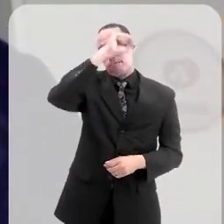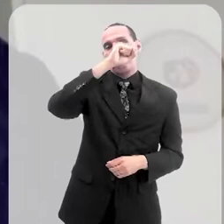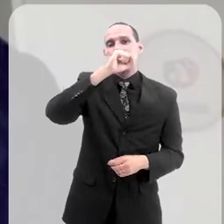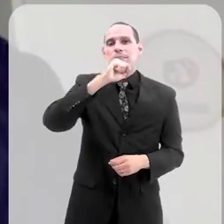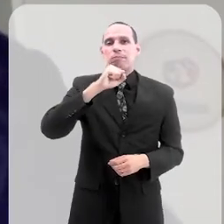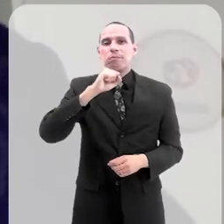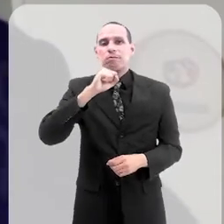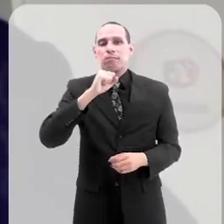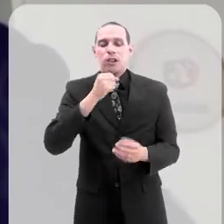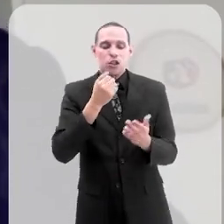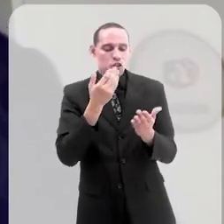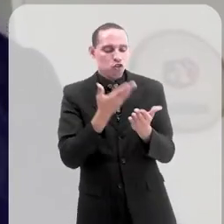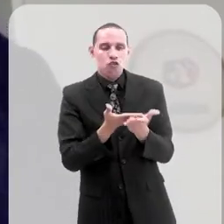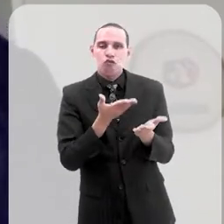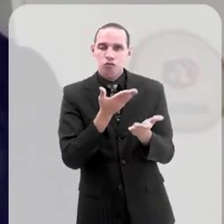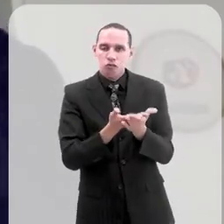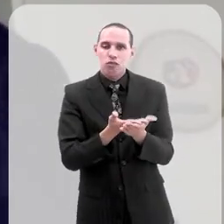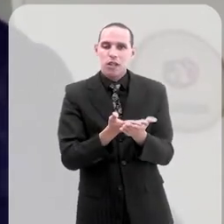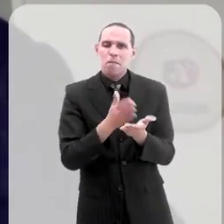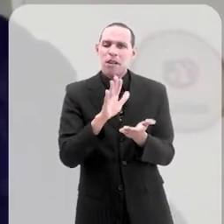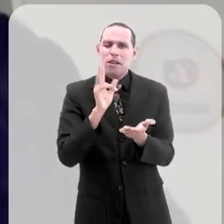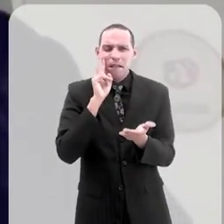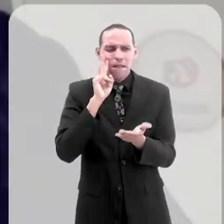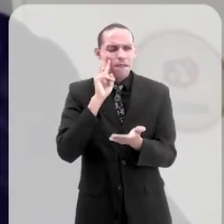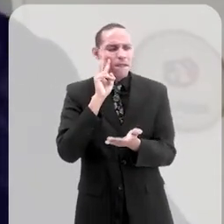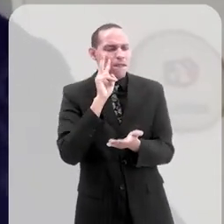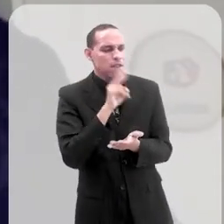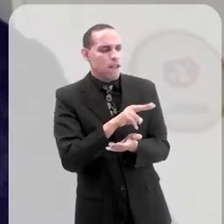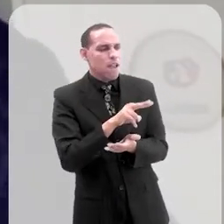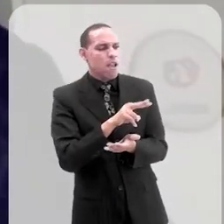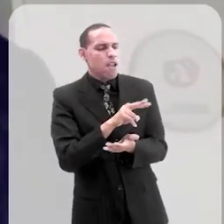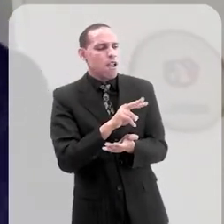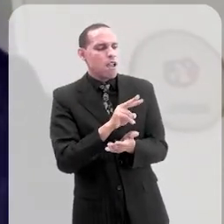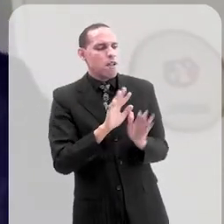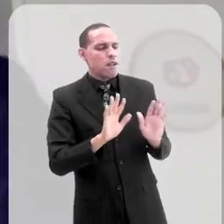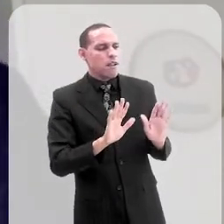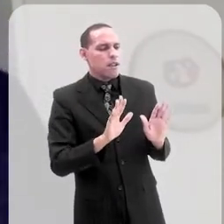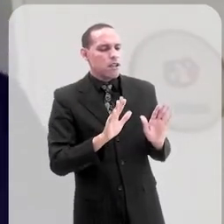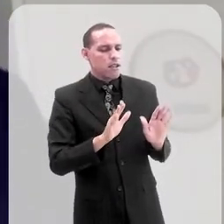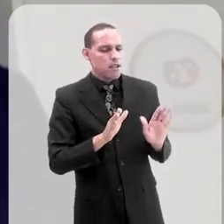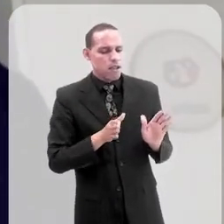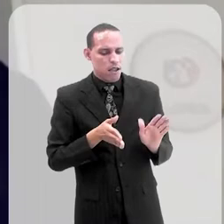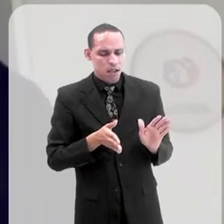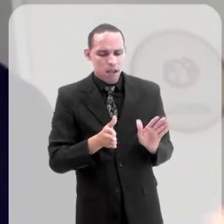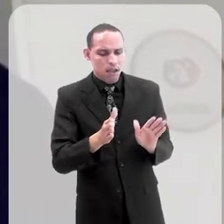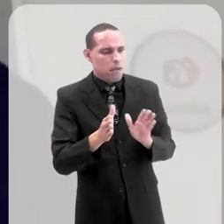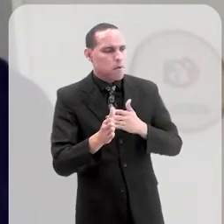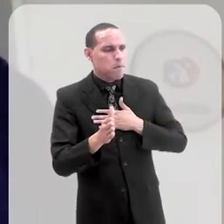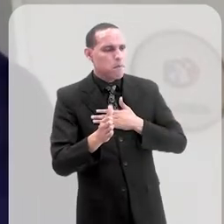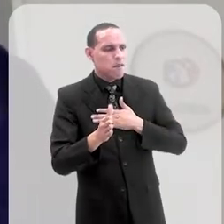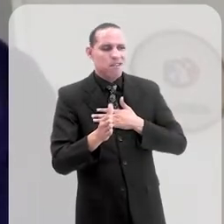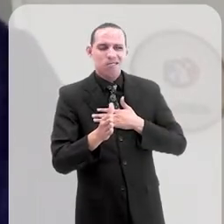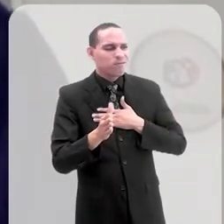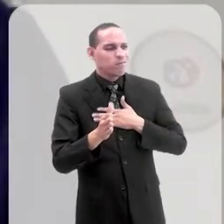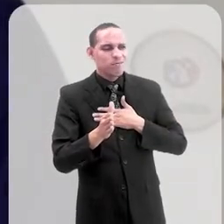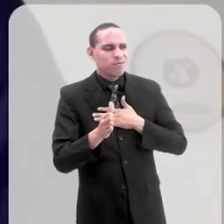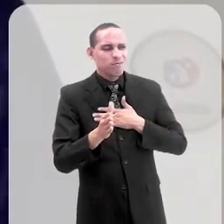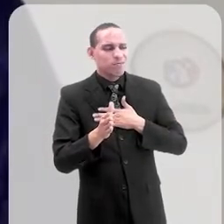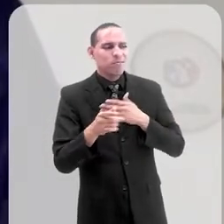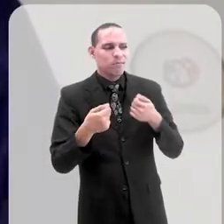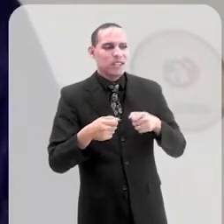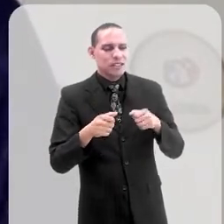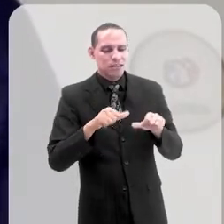cena, eu falei: opa, eu estou indo para um caminho que não é legal. Eu tô valorizando muito mais